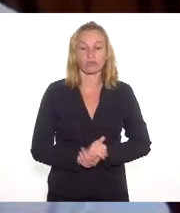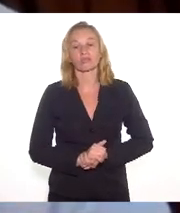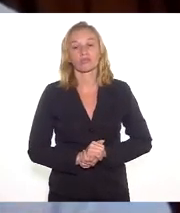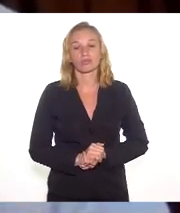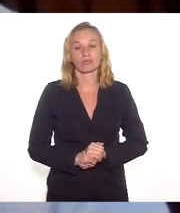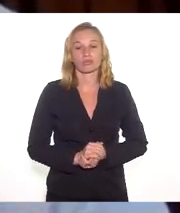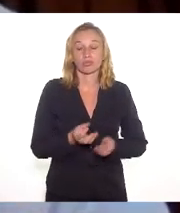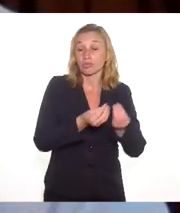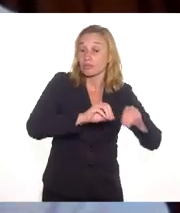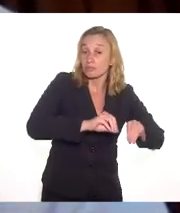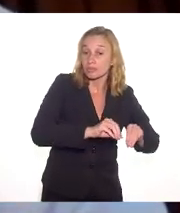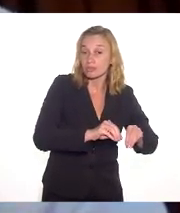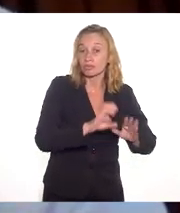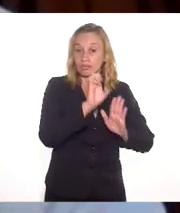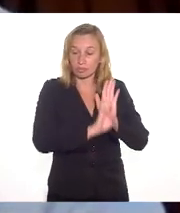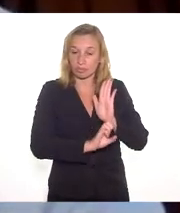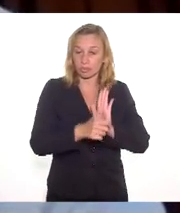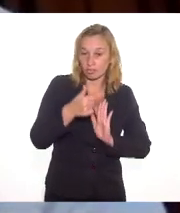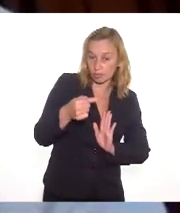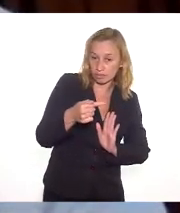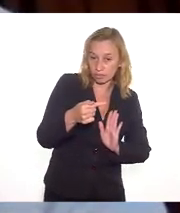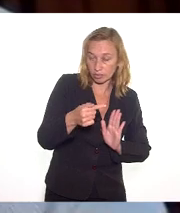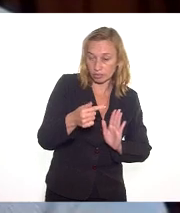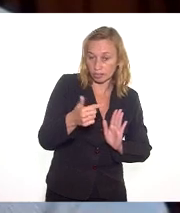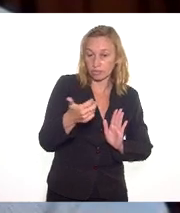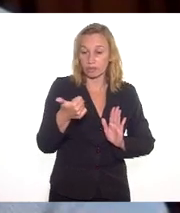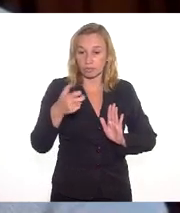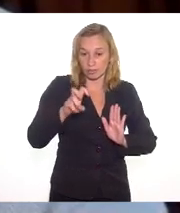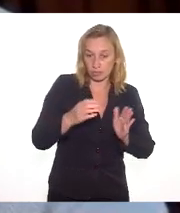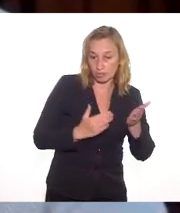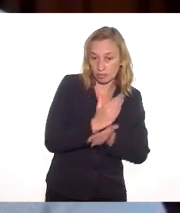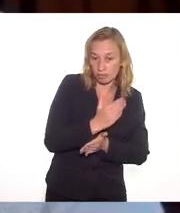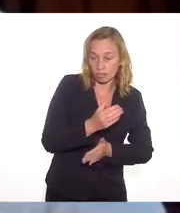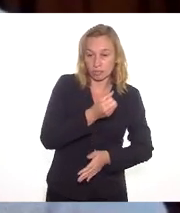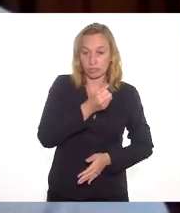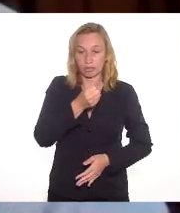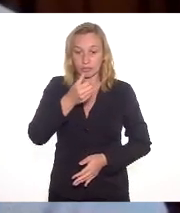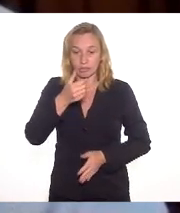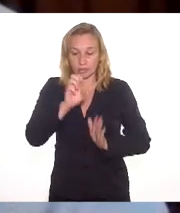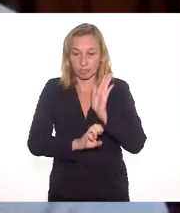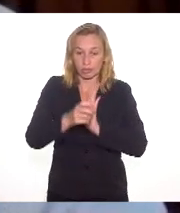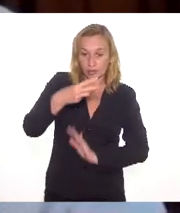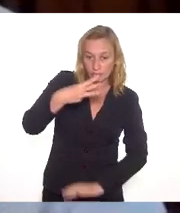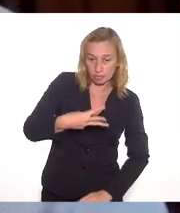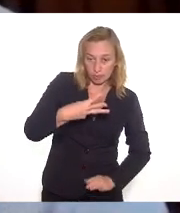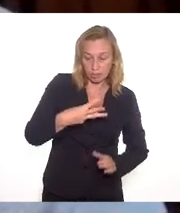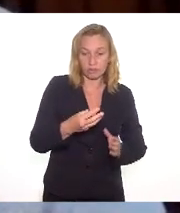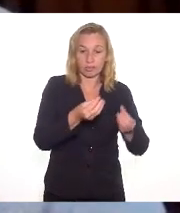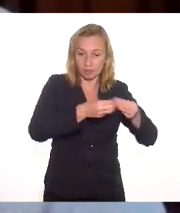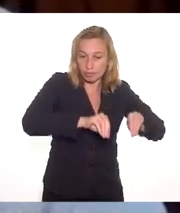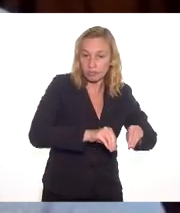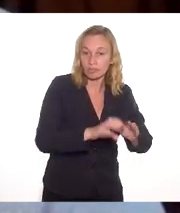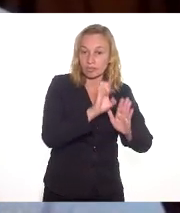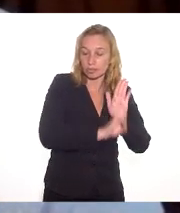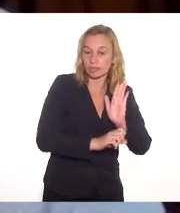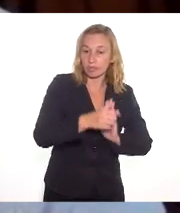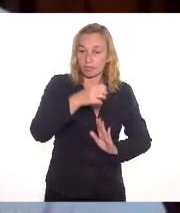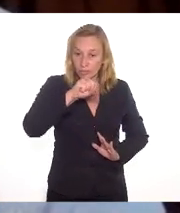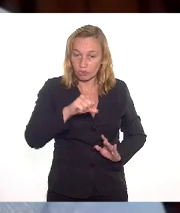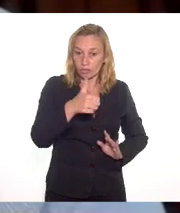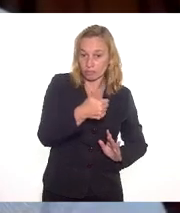Pela prejudicabilidade das emendas 7 e 15, pela aprovação da emenda 3. Pela prejudicabilidade das emendas 8